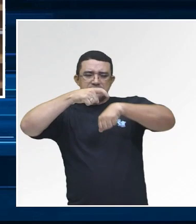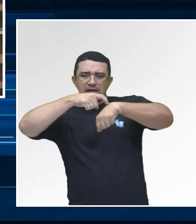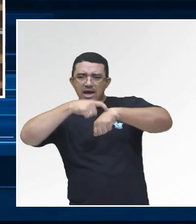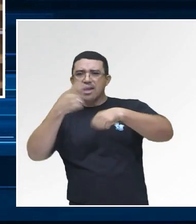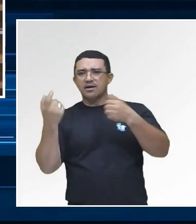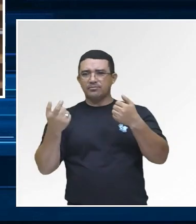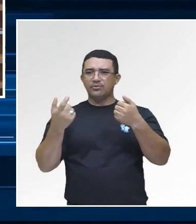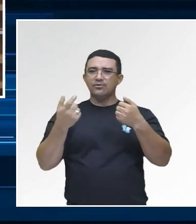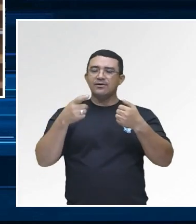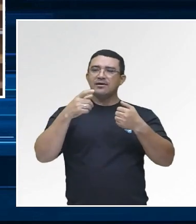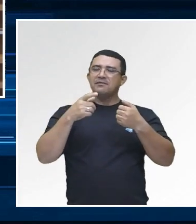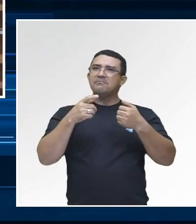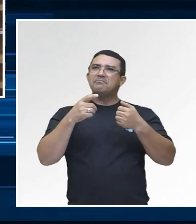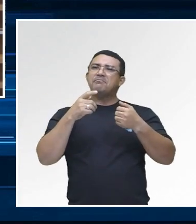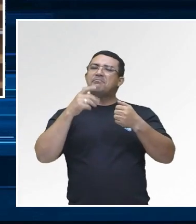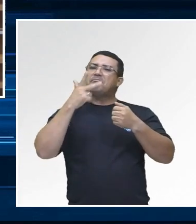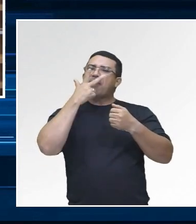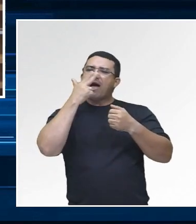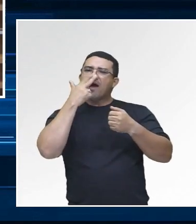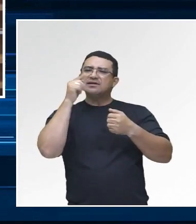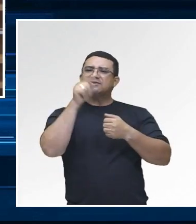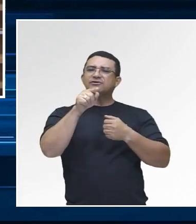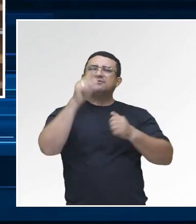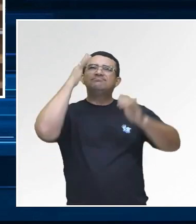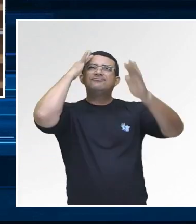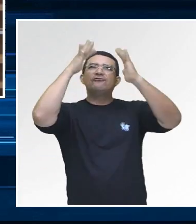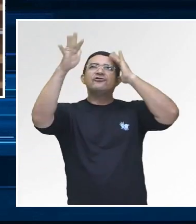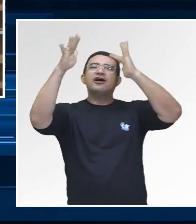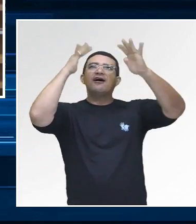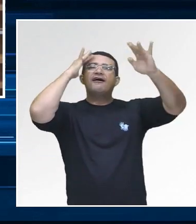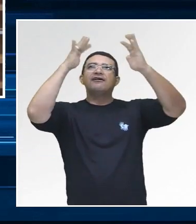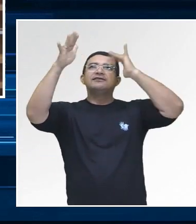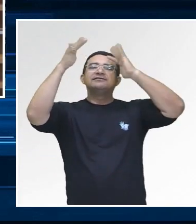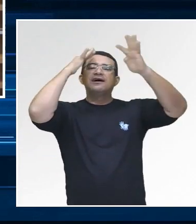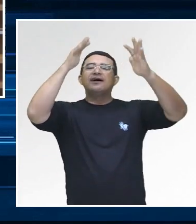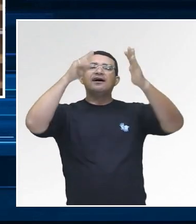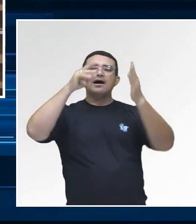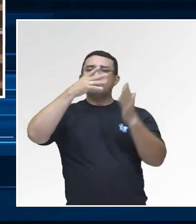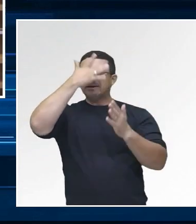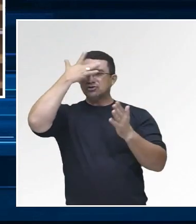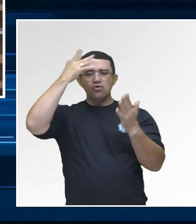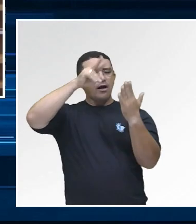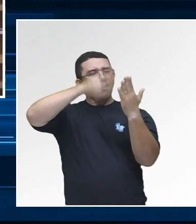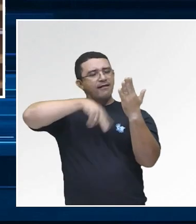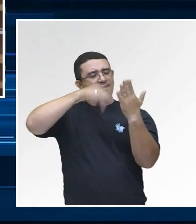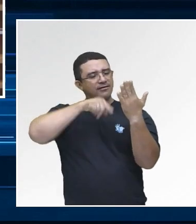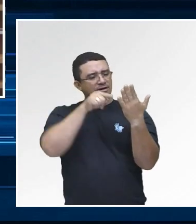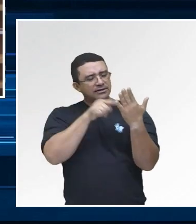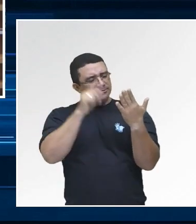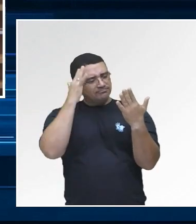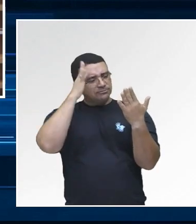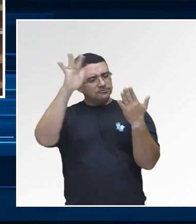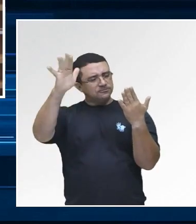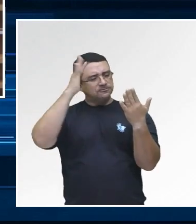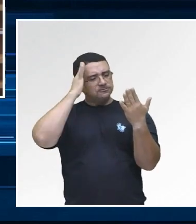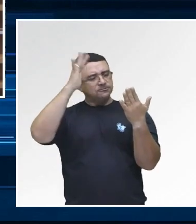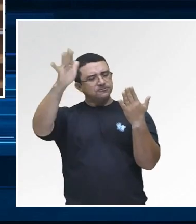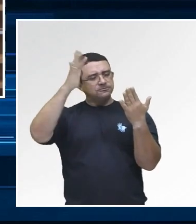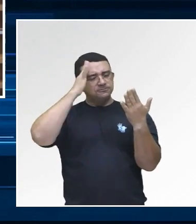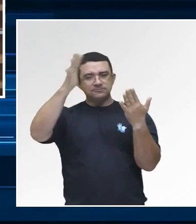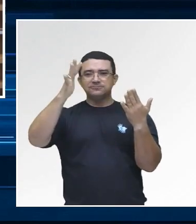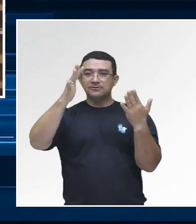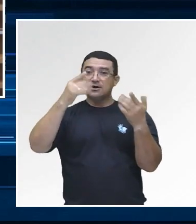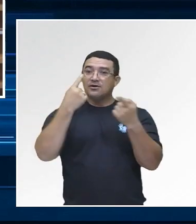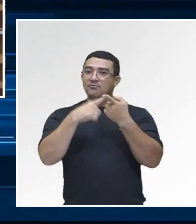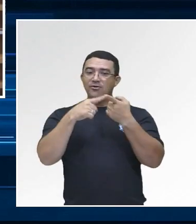você está vivendo, né, lá naquele local, parece que você está conhecendo realmente quando tem uma boa